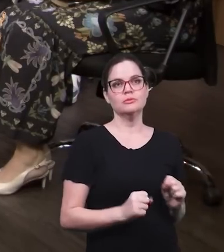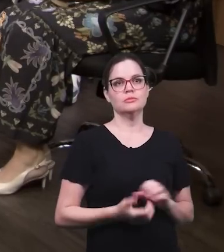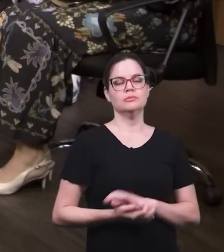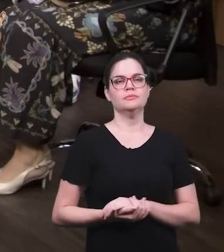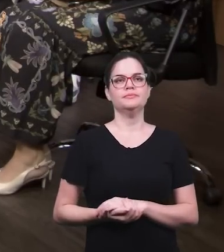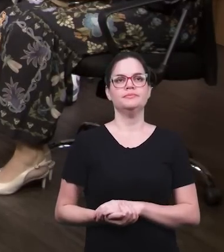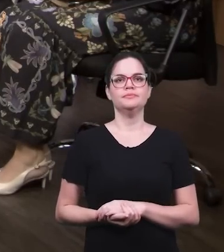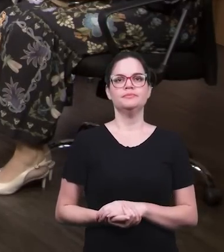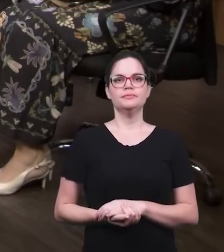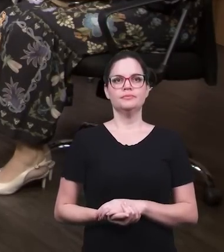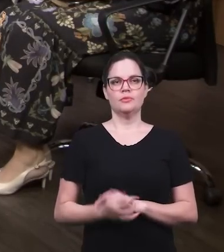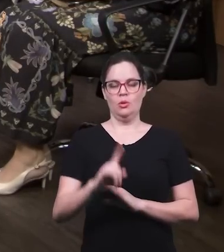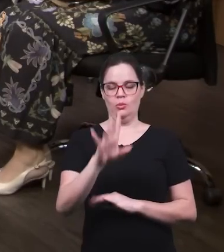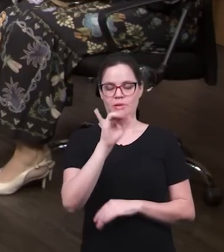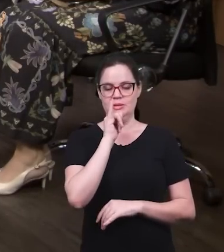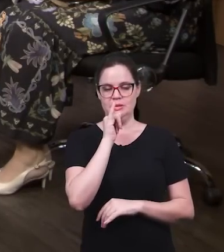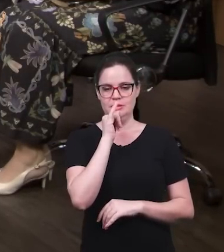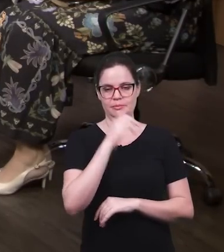estender?